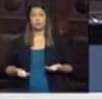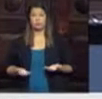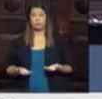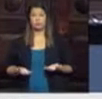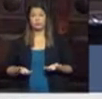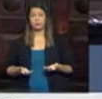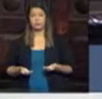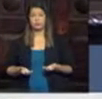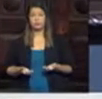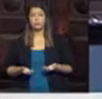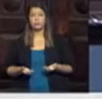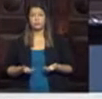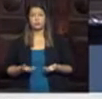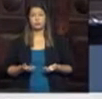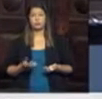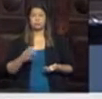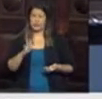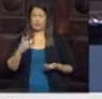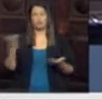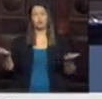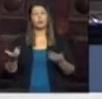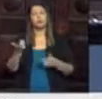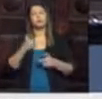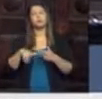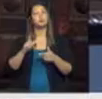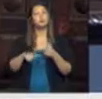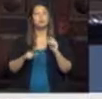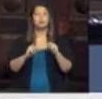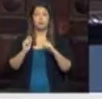unanimidade. Mas o problema agora